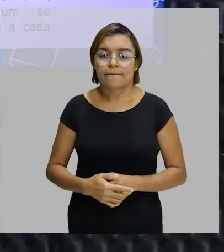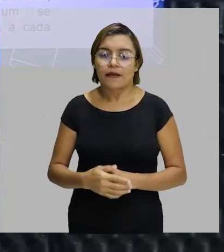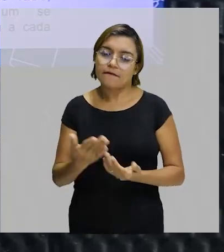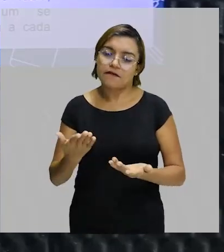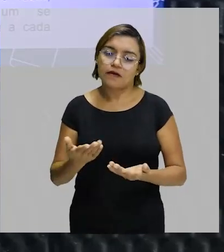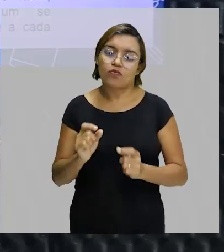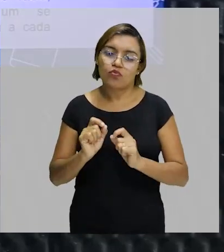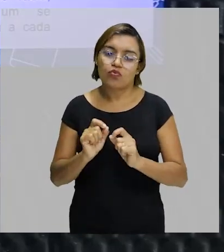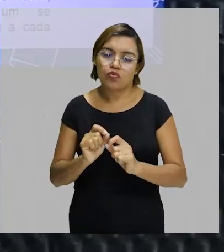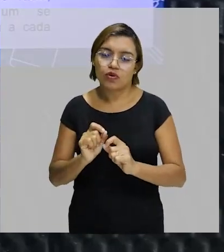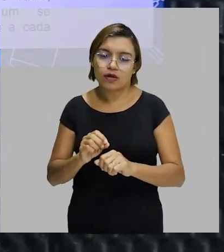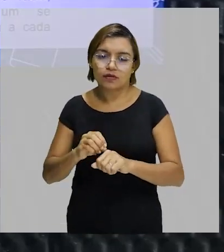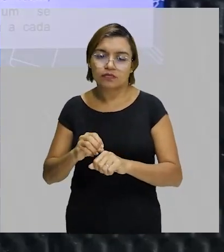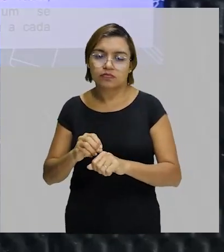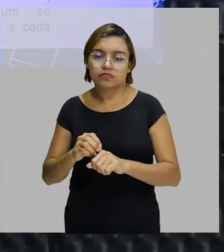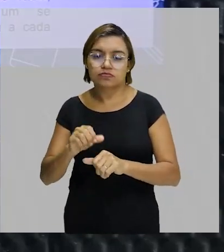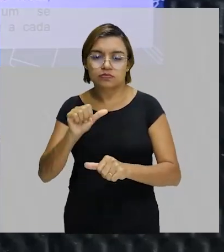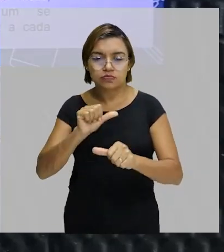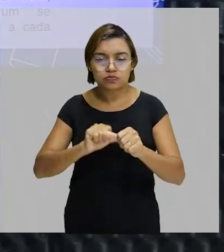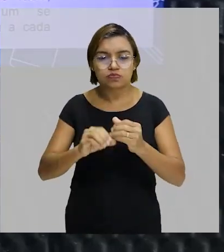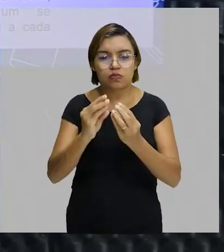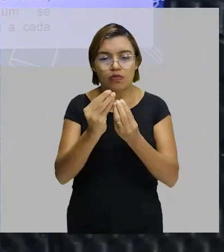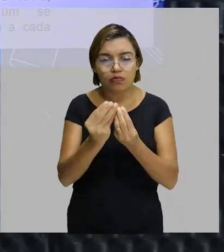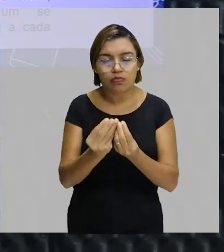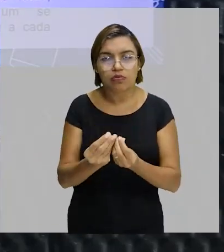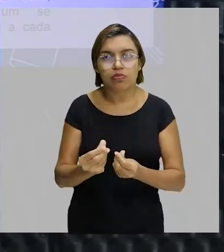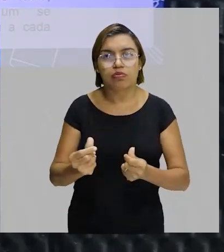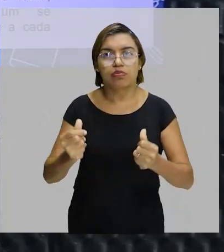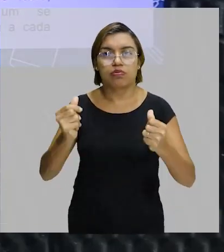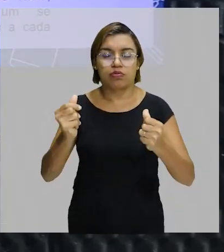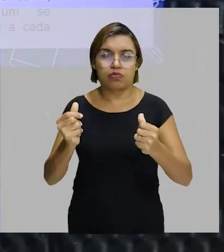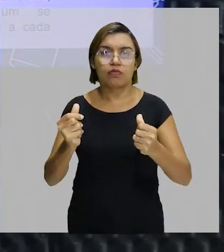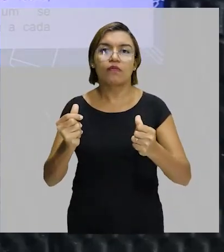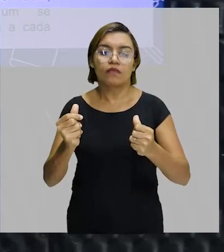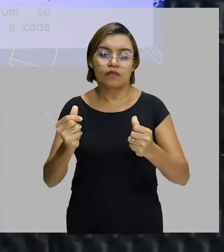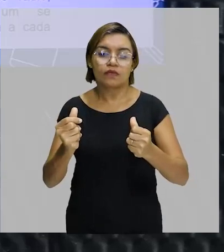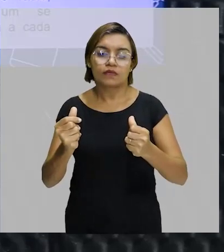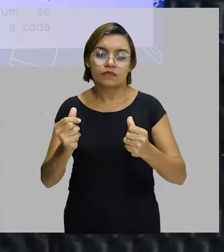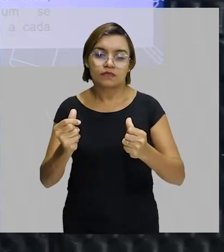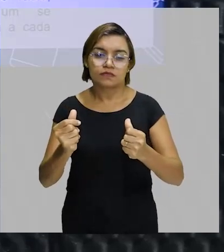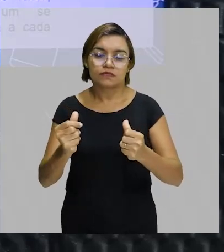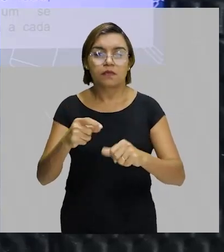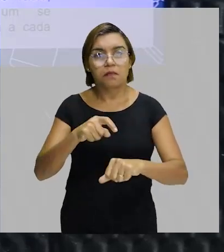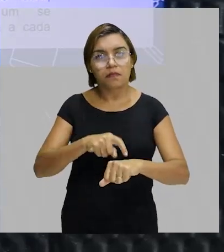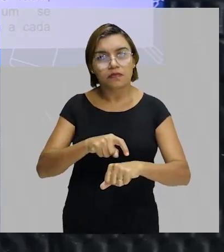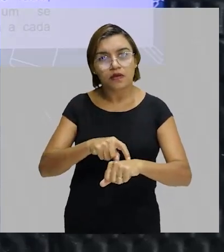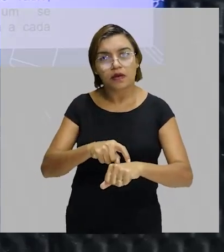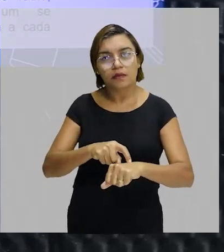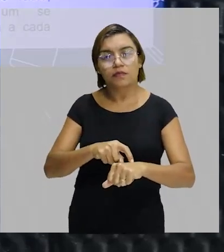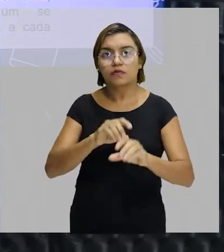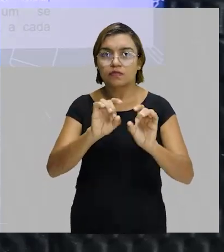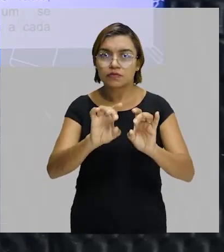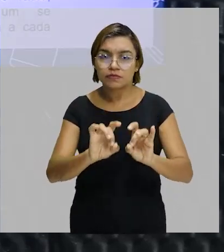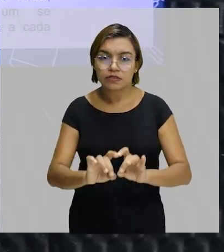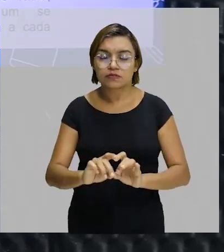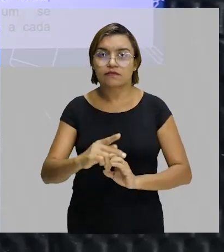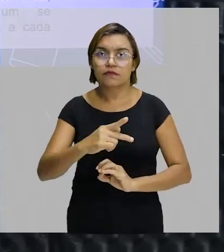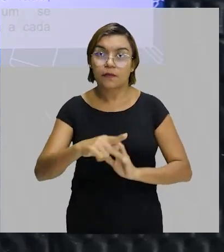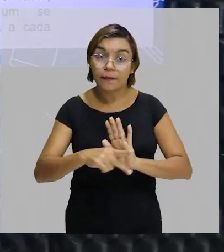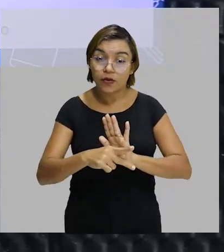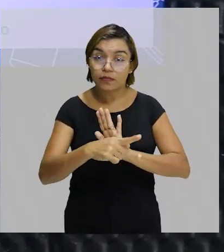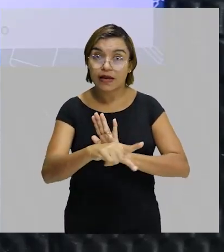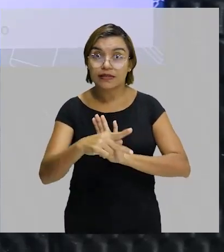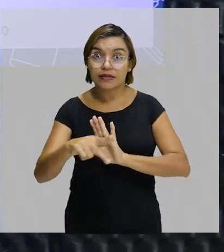perder, né, vai sofrer uma desintegração no seu próprio, um tempo específico, um tempo